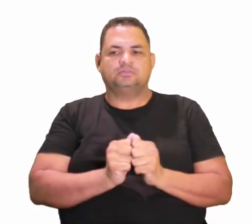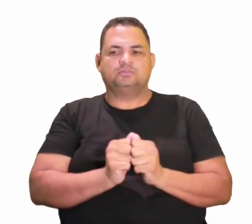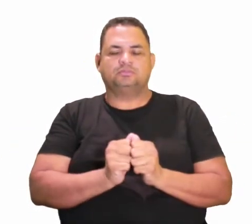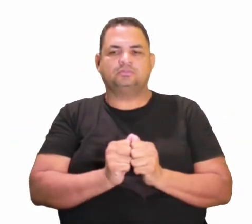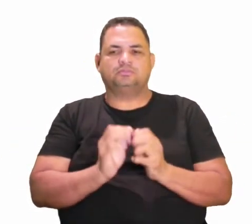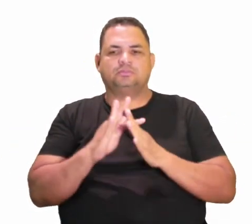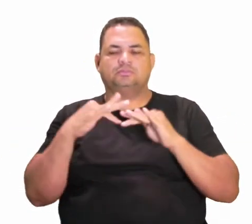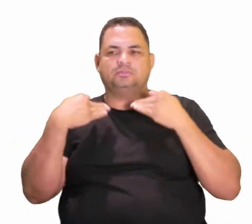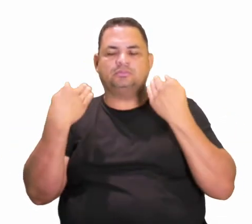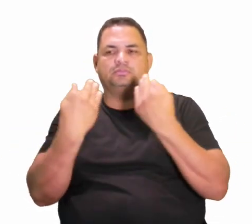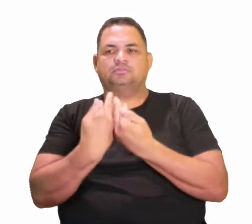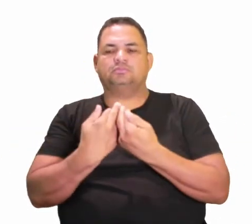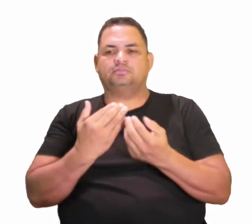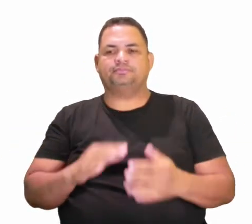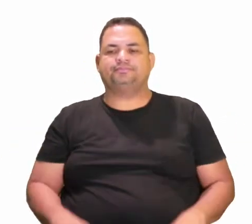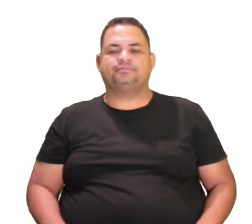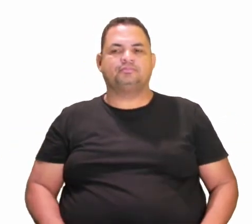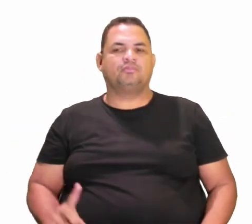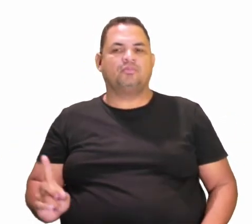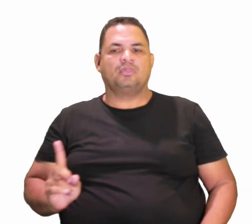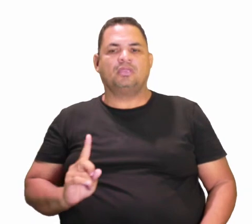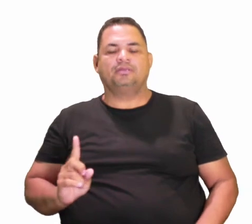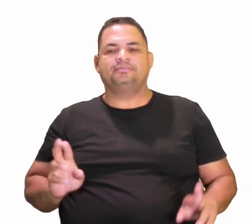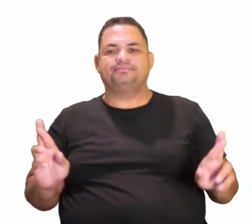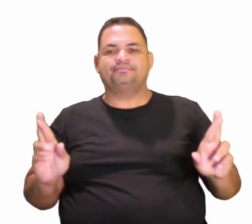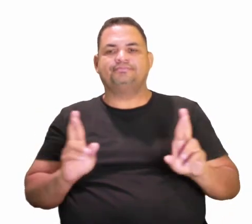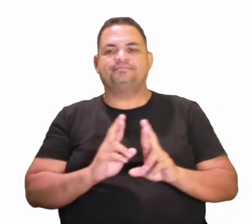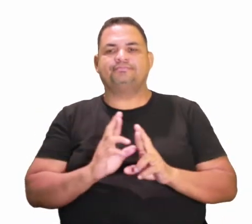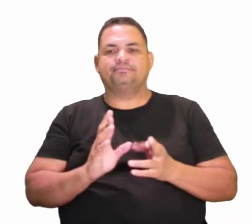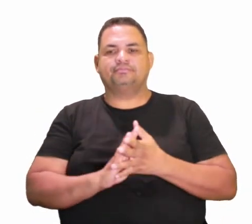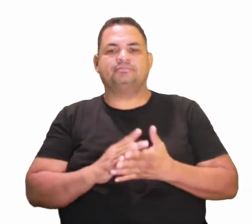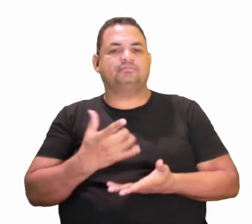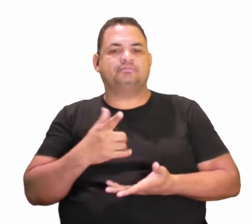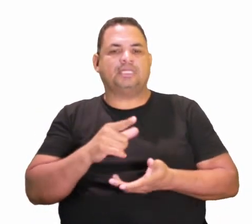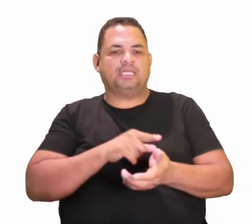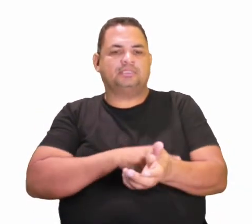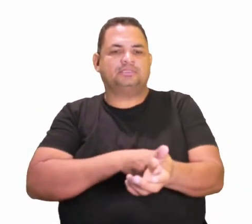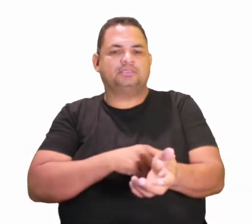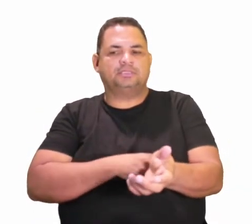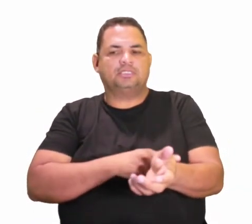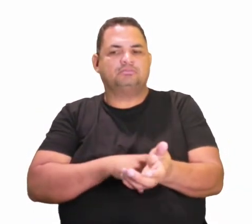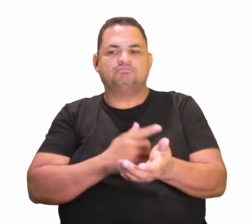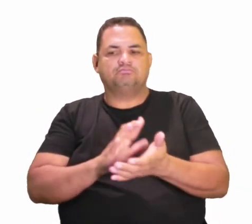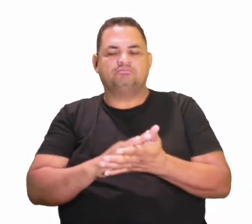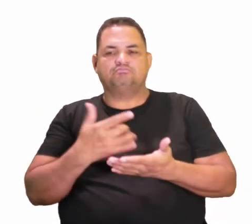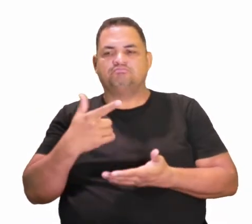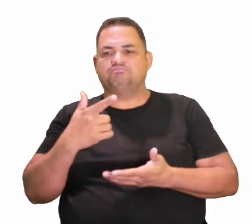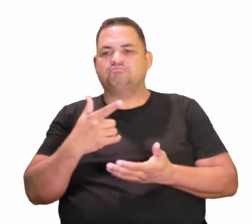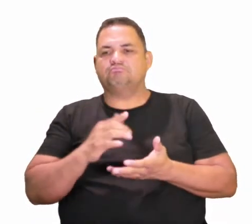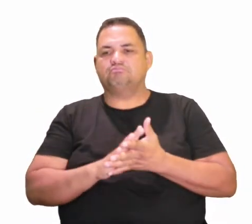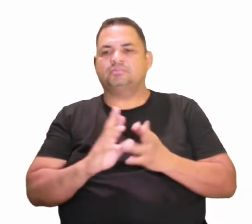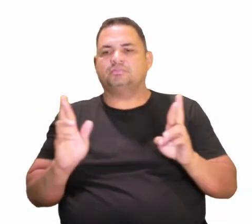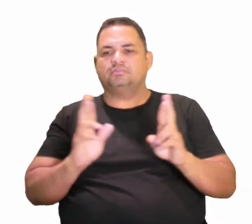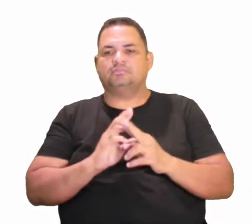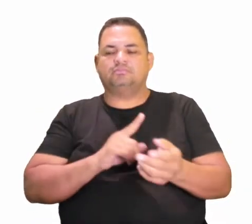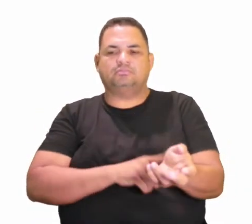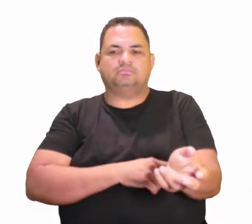da família, né? Então, eles não são relacionados de forma sanguínea, não tem relação de forma sanguínea.